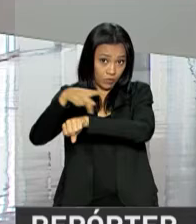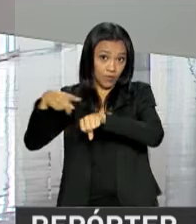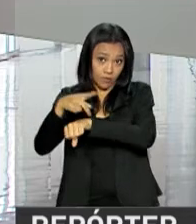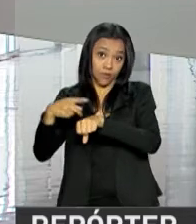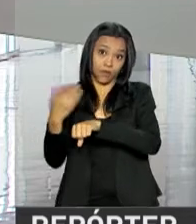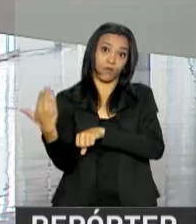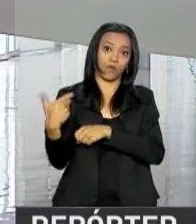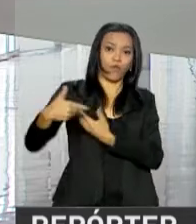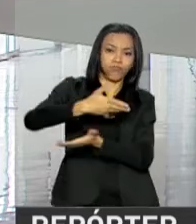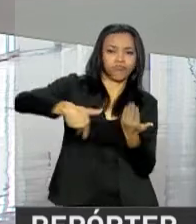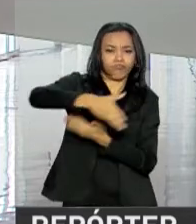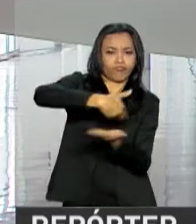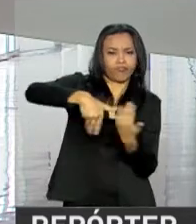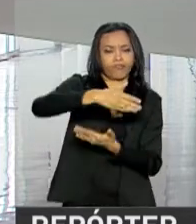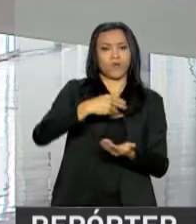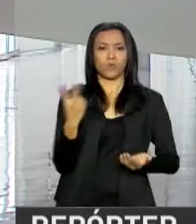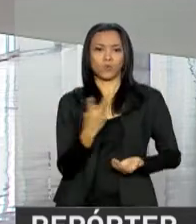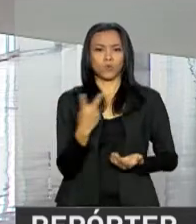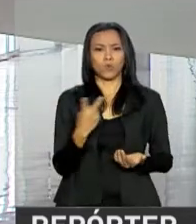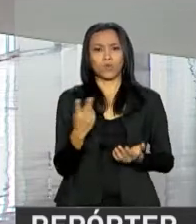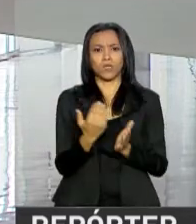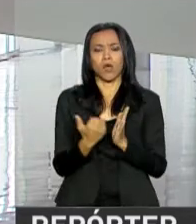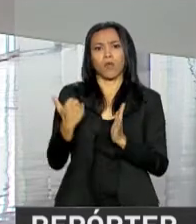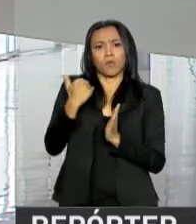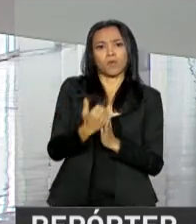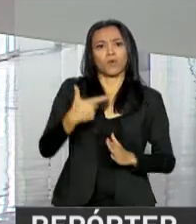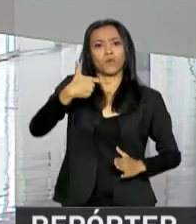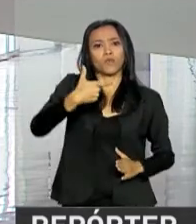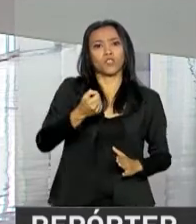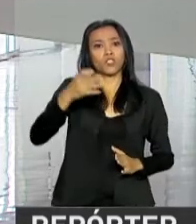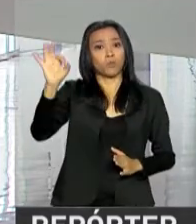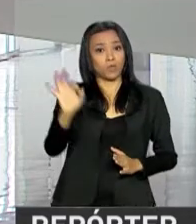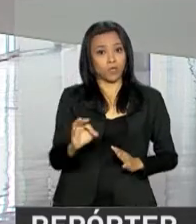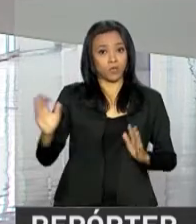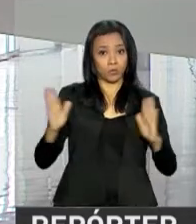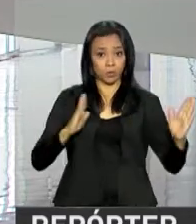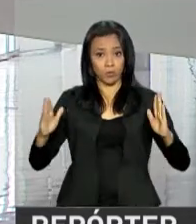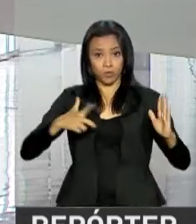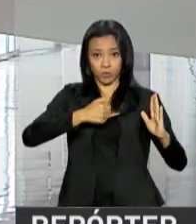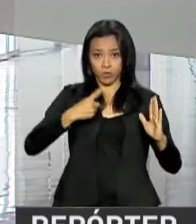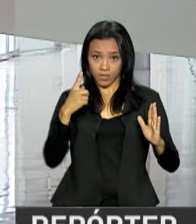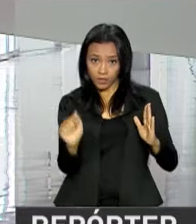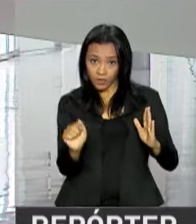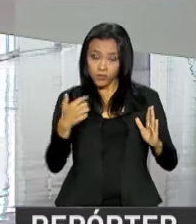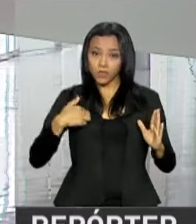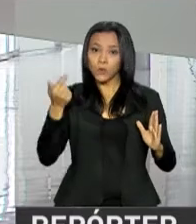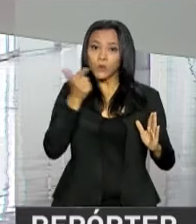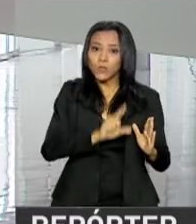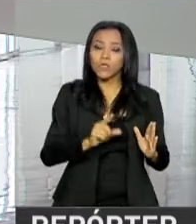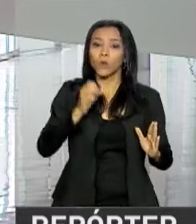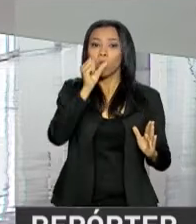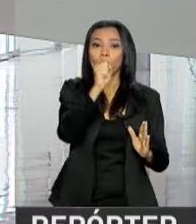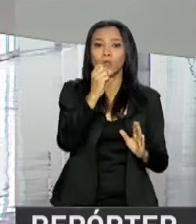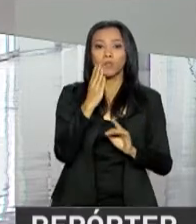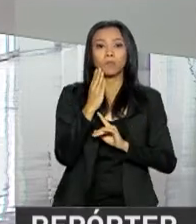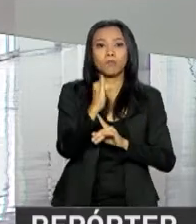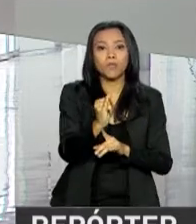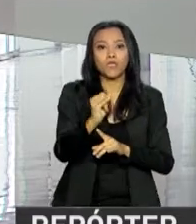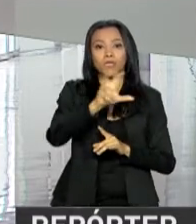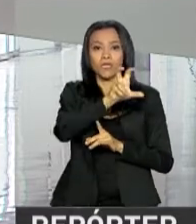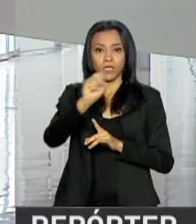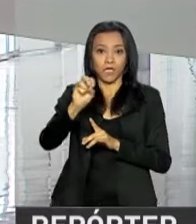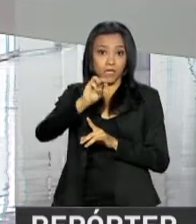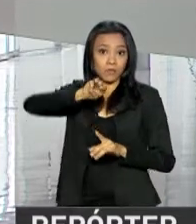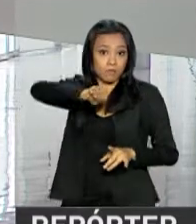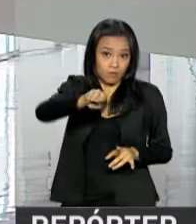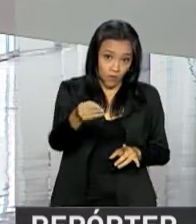fluxo comercial entre os dois países cresceu cerca de 20% em 2017 e alcançou 8 bilhões e meio